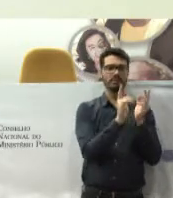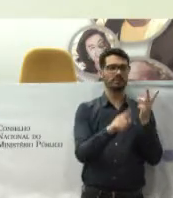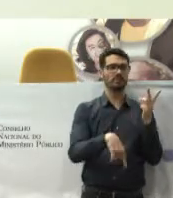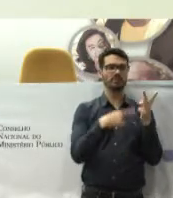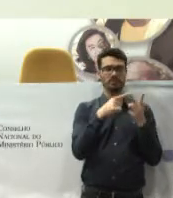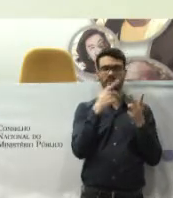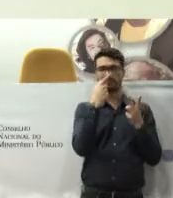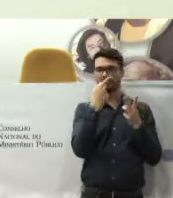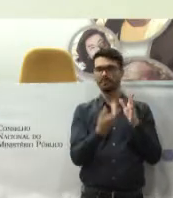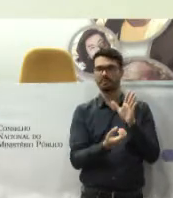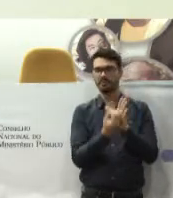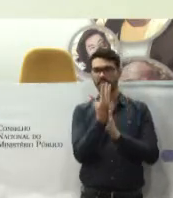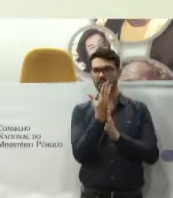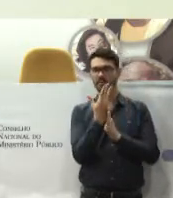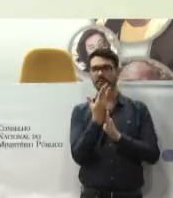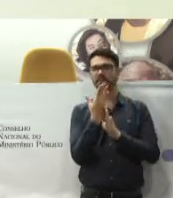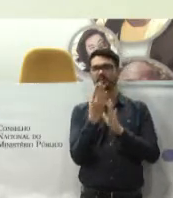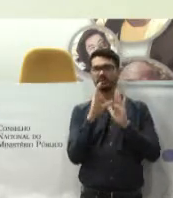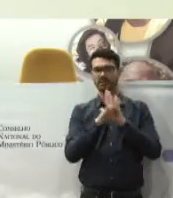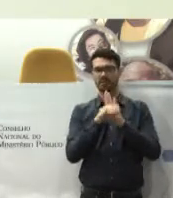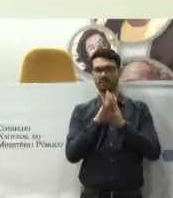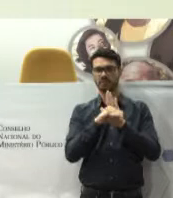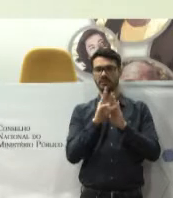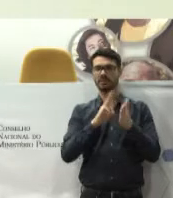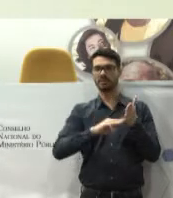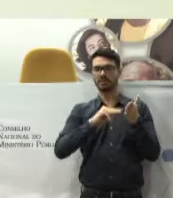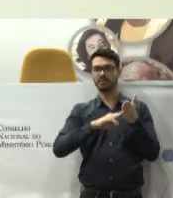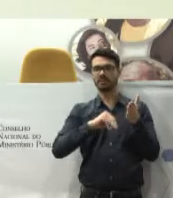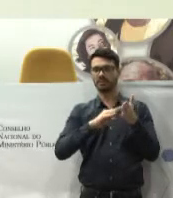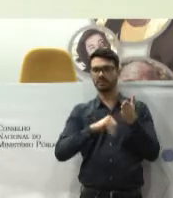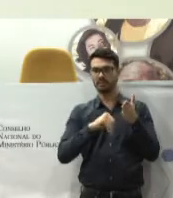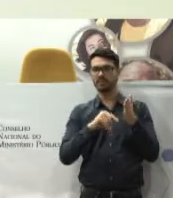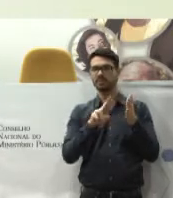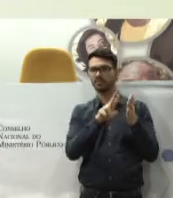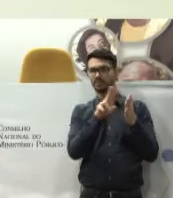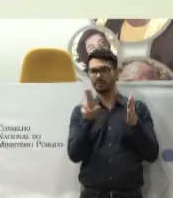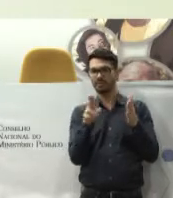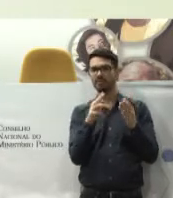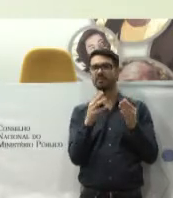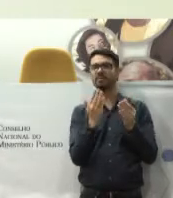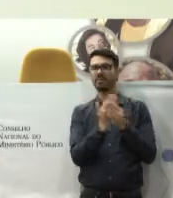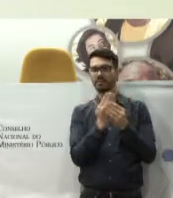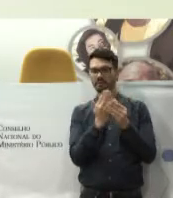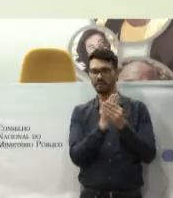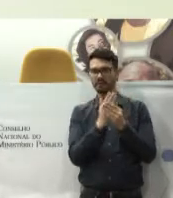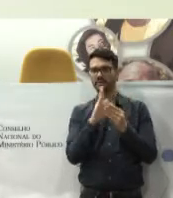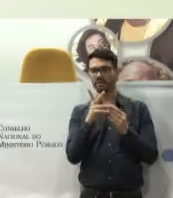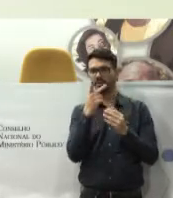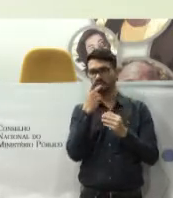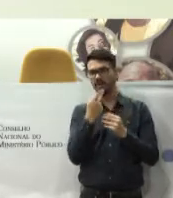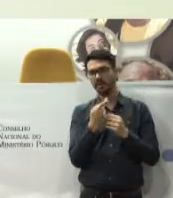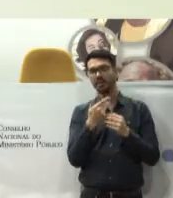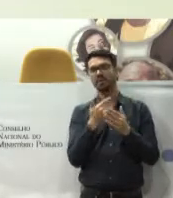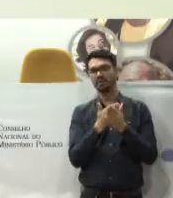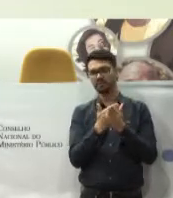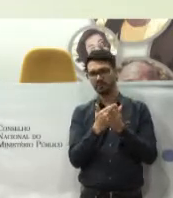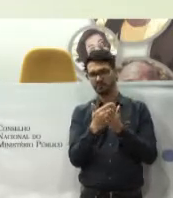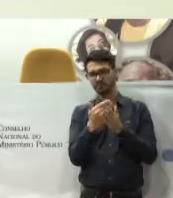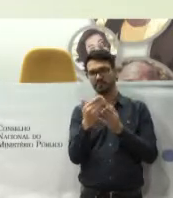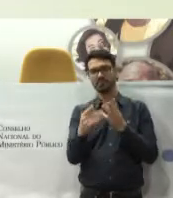Falaríamos sobre as origens, o conceito e o método de trabalho do processo estrutural, tema que já foi de alguma forma